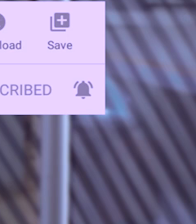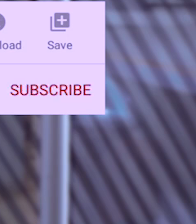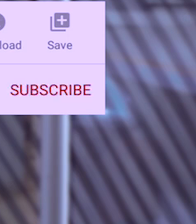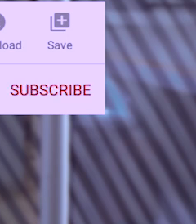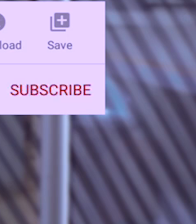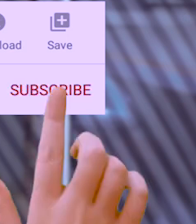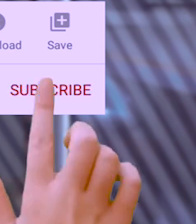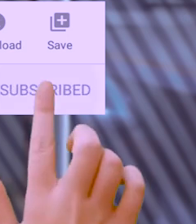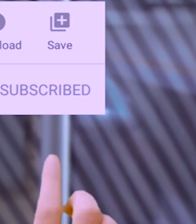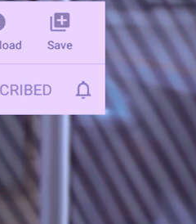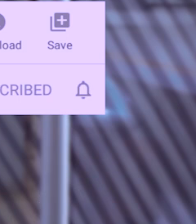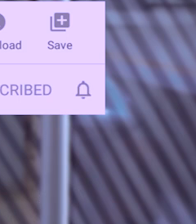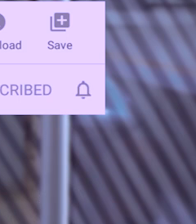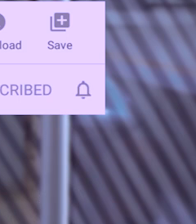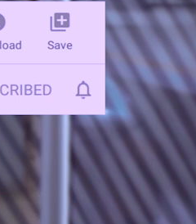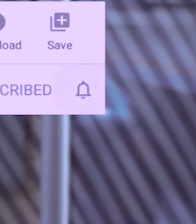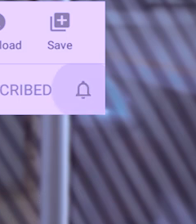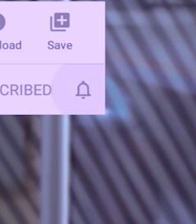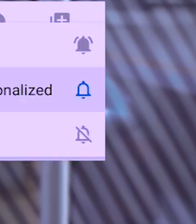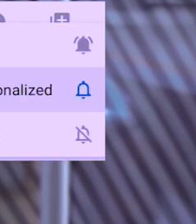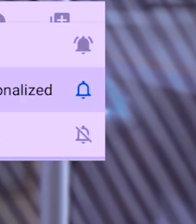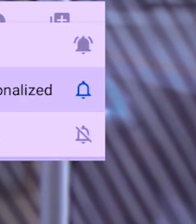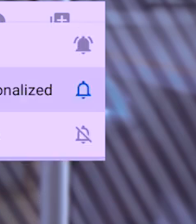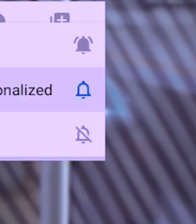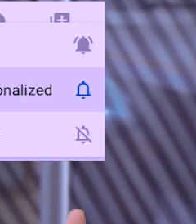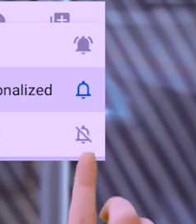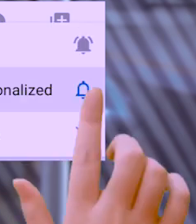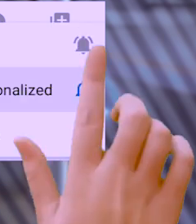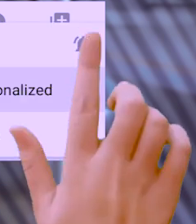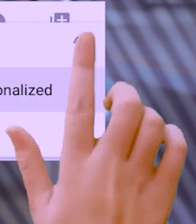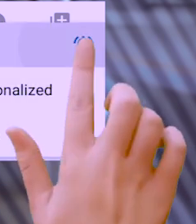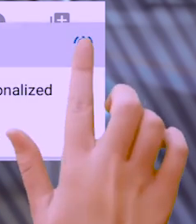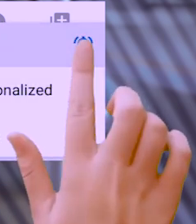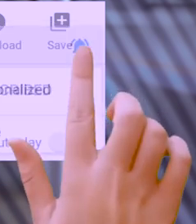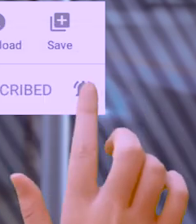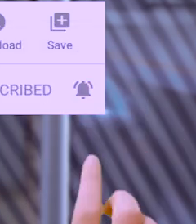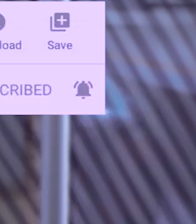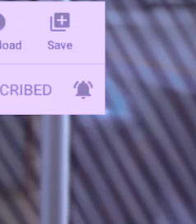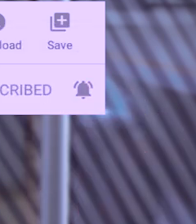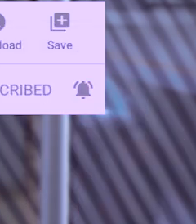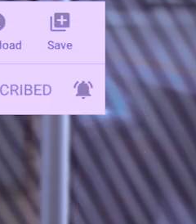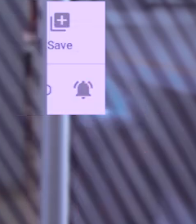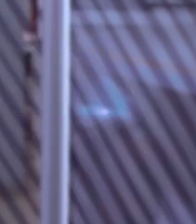sugestão ruma. Subscribe no hanehan butang notificação atunune la belle la ko informasaun fon husiami.